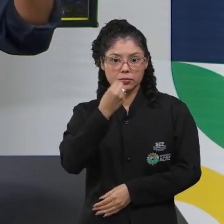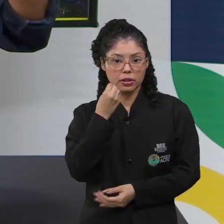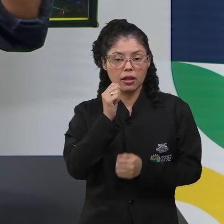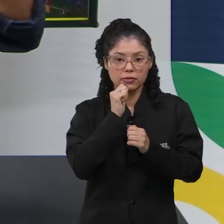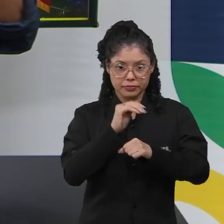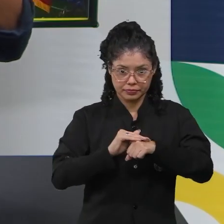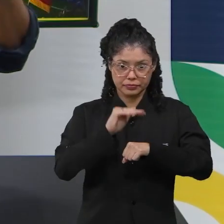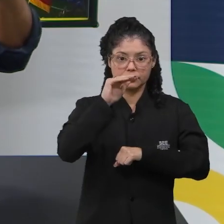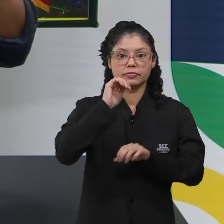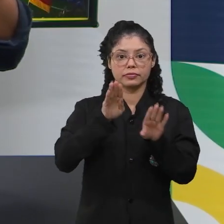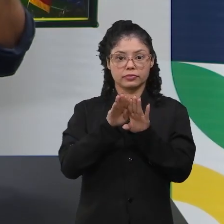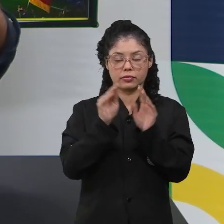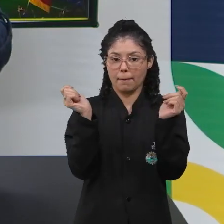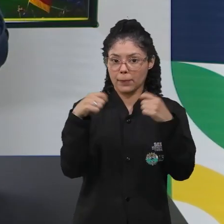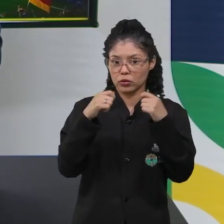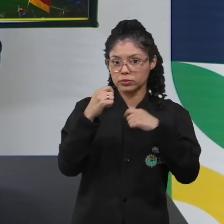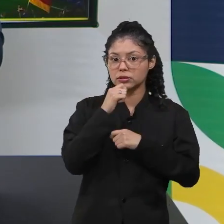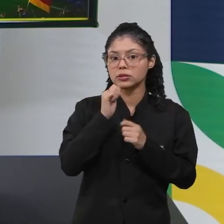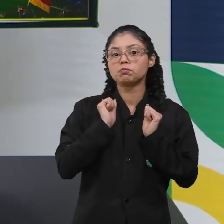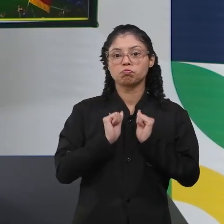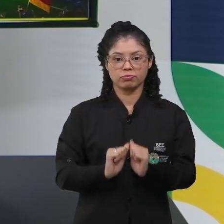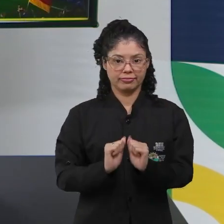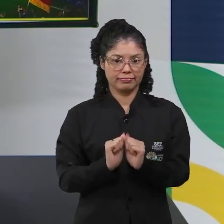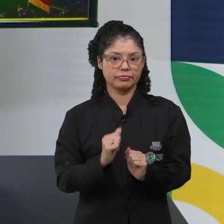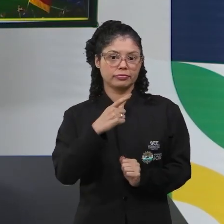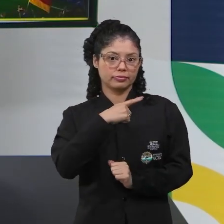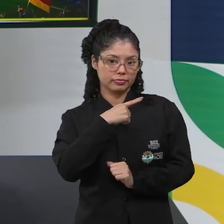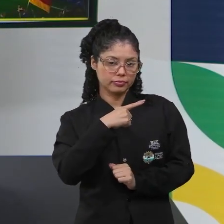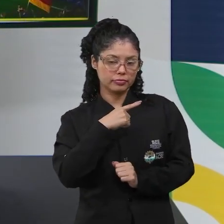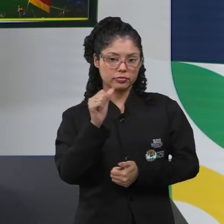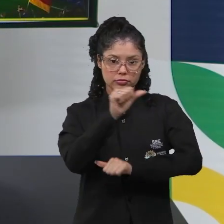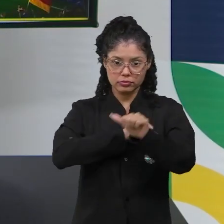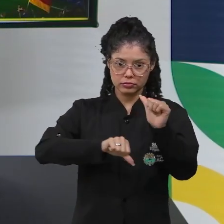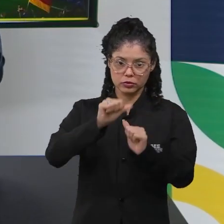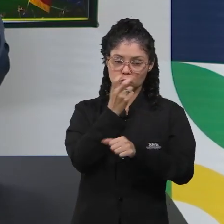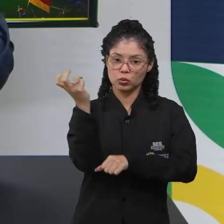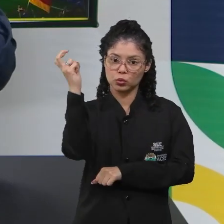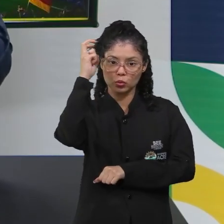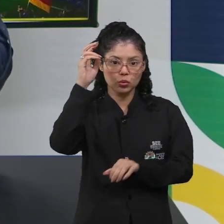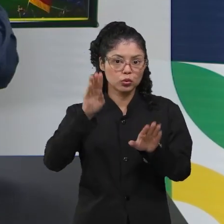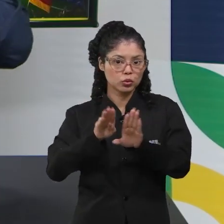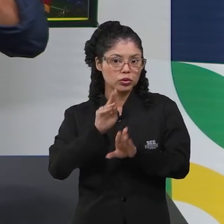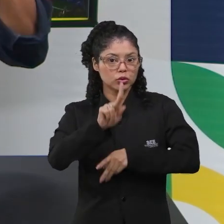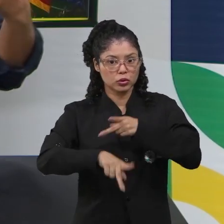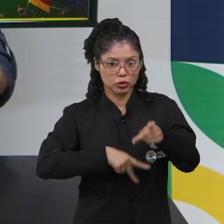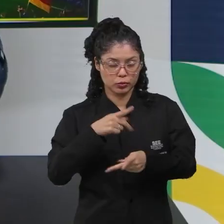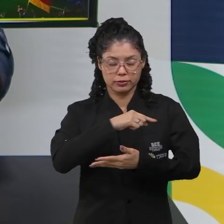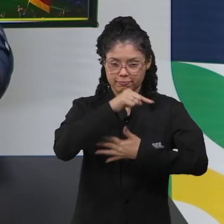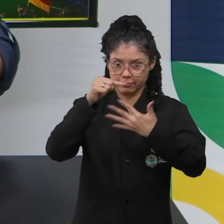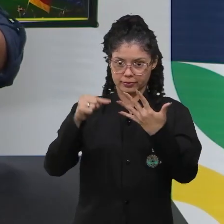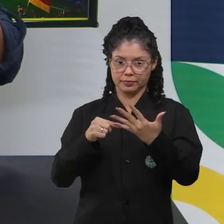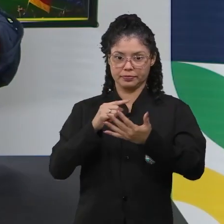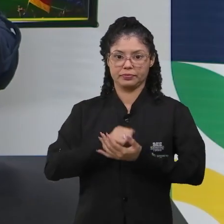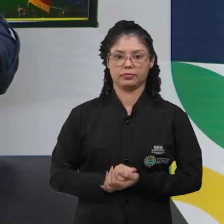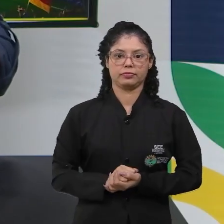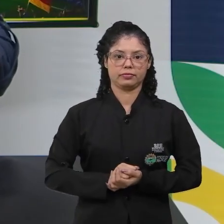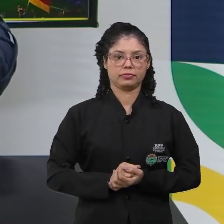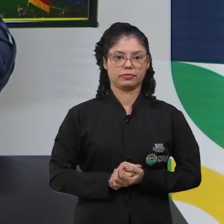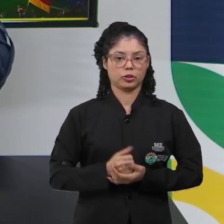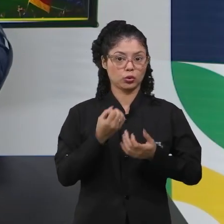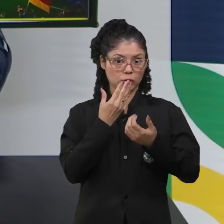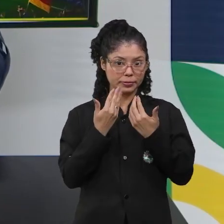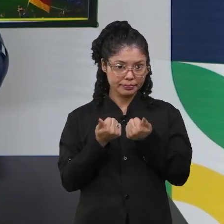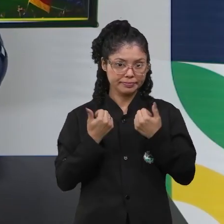além de possibilitar, né, de permitir que haja as trocas culturais entre os povos, diversos povos.